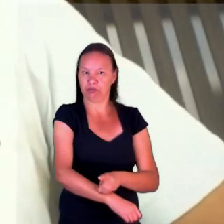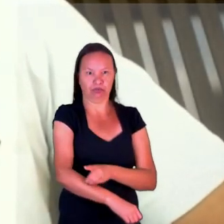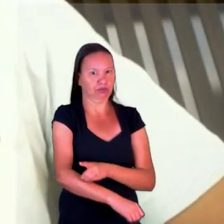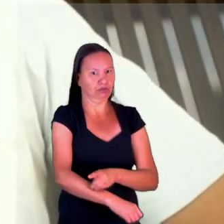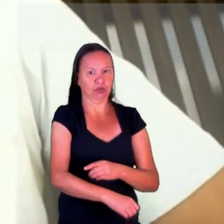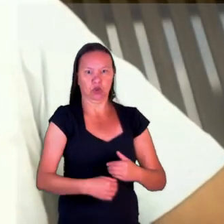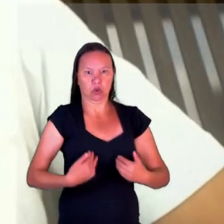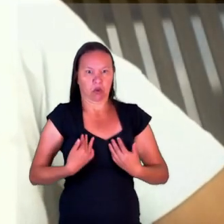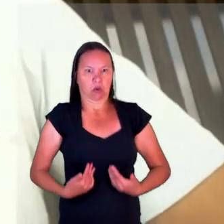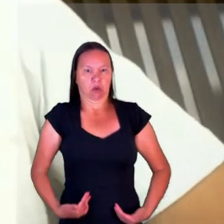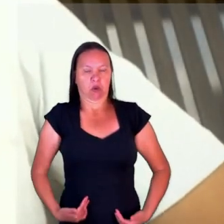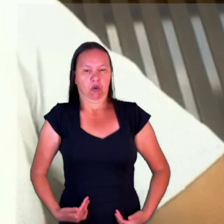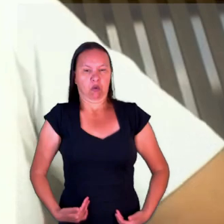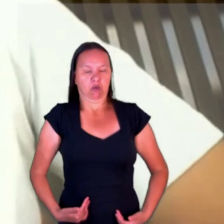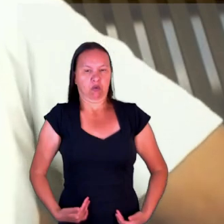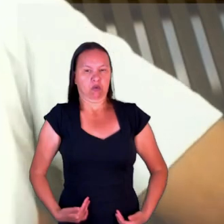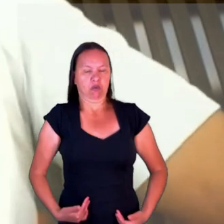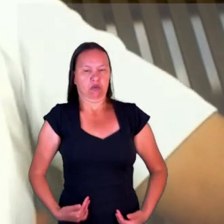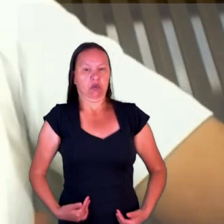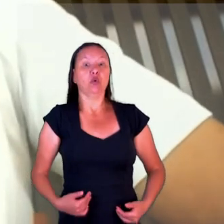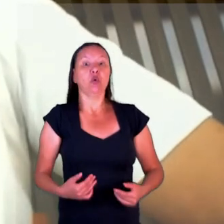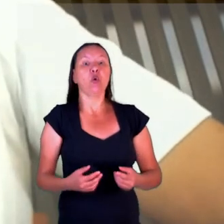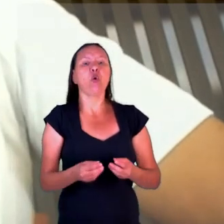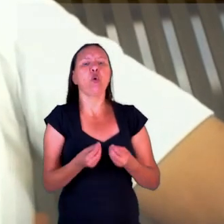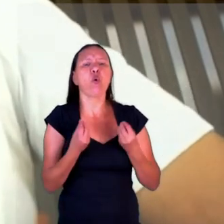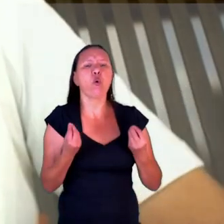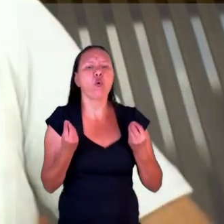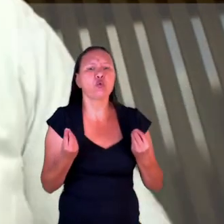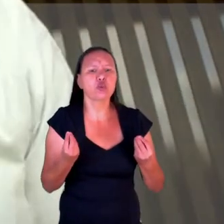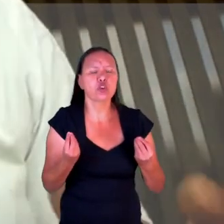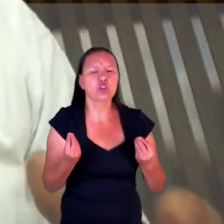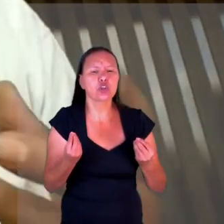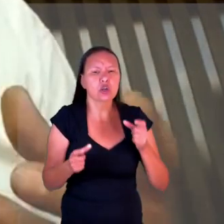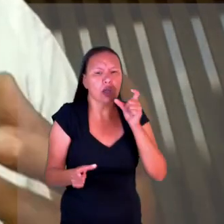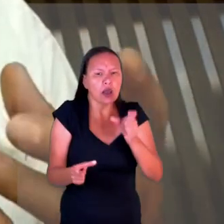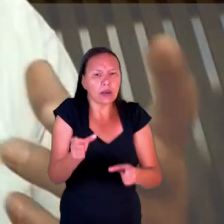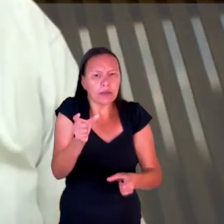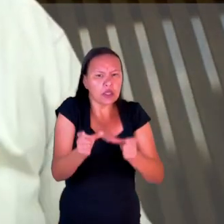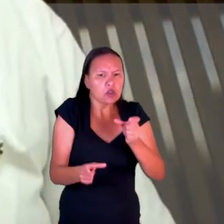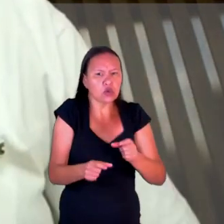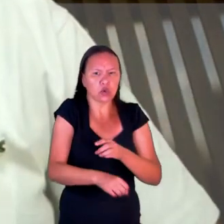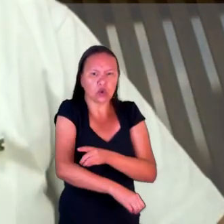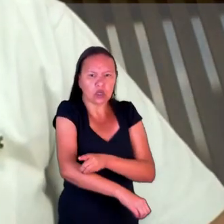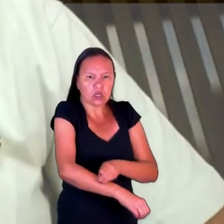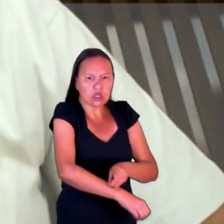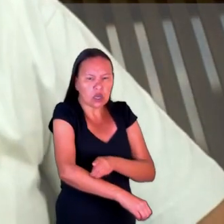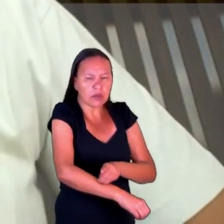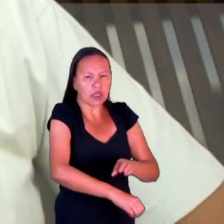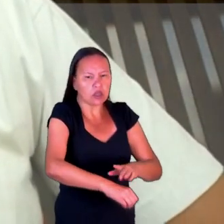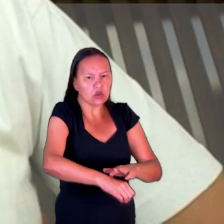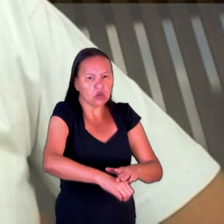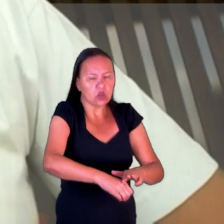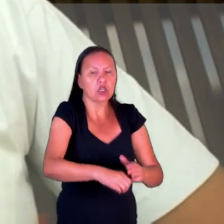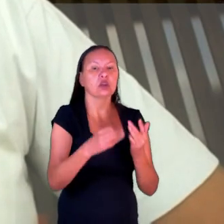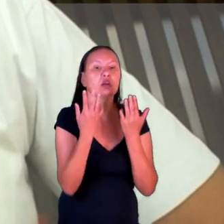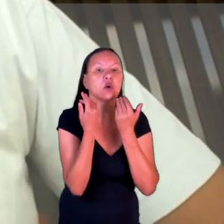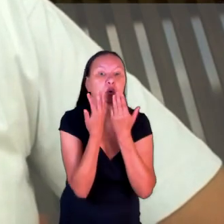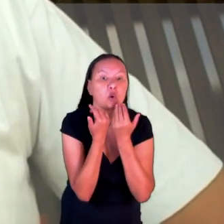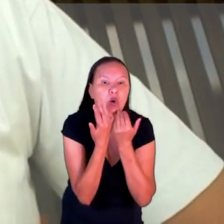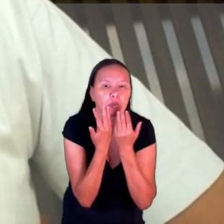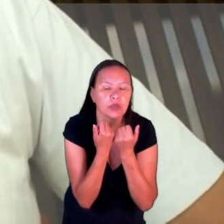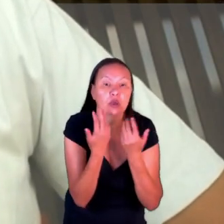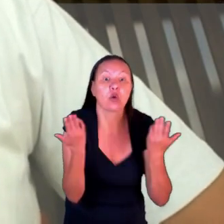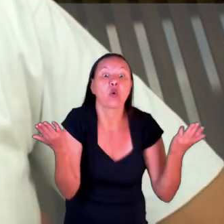organismo eh onde ela come né onde esse onde essa massa sobrante da sociedade brasileira eh ela tem se